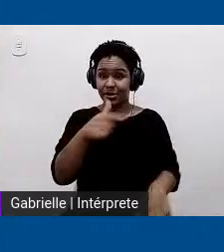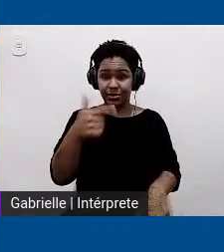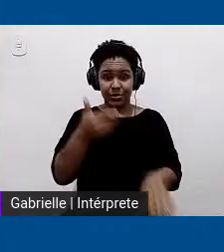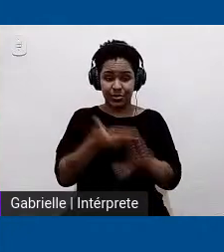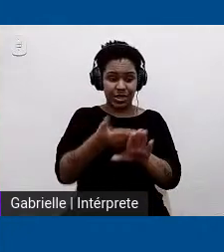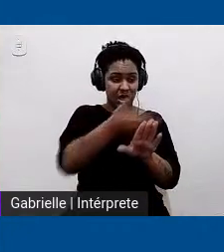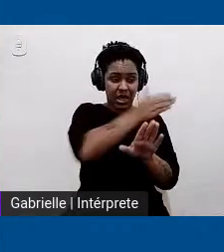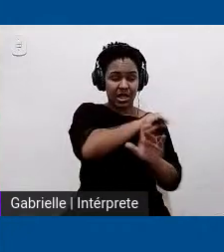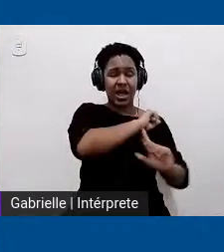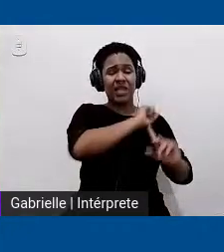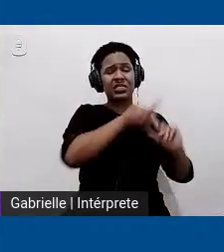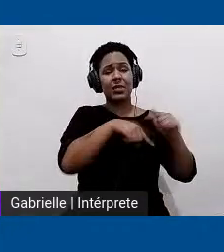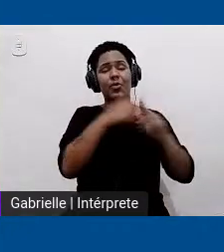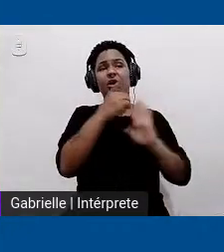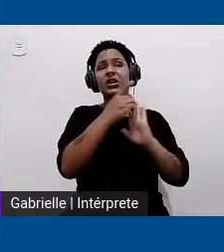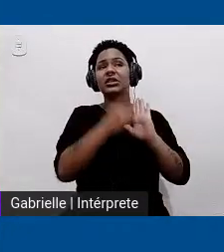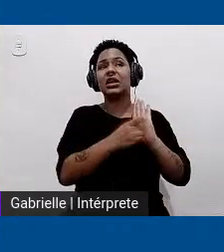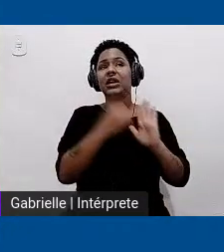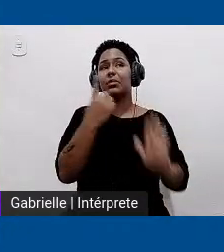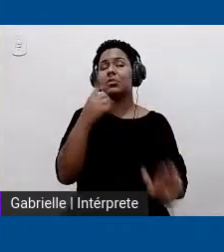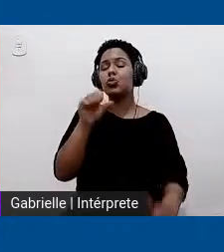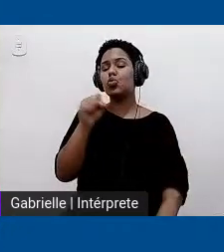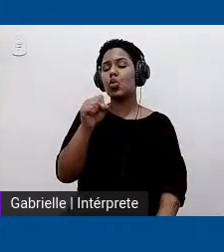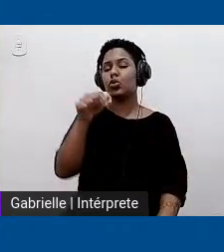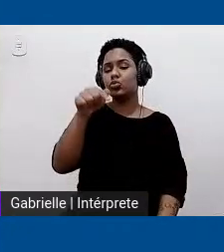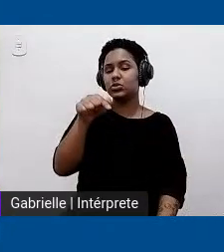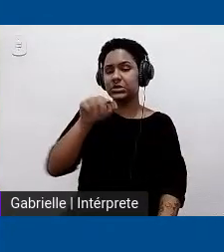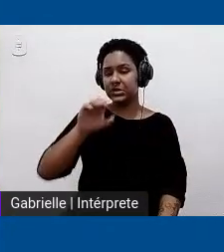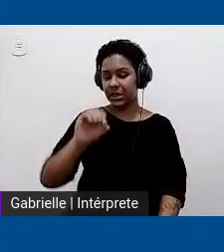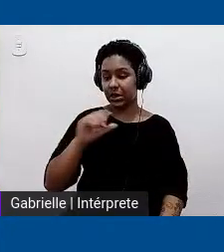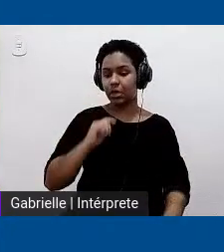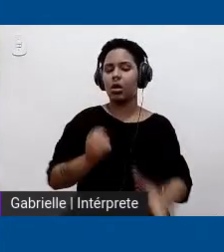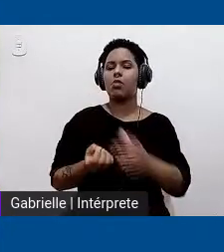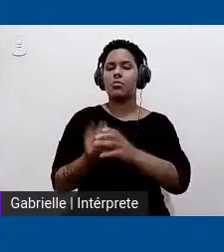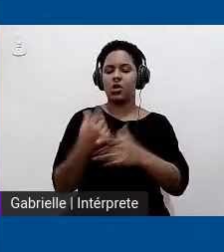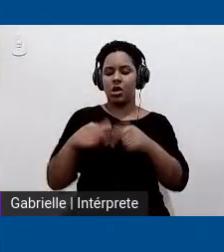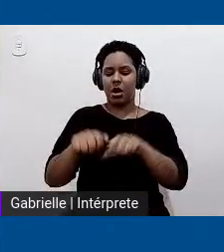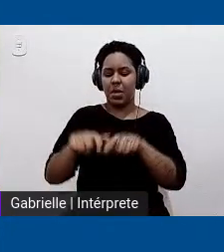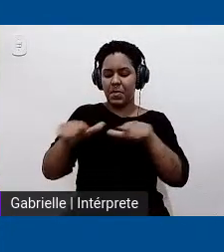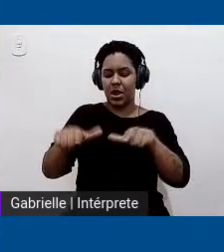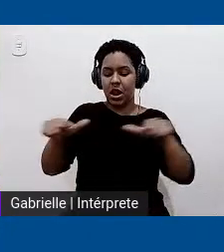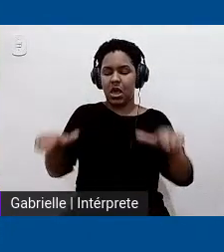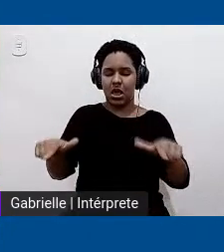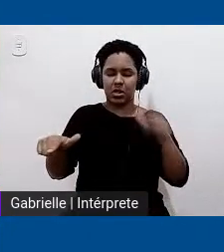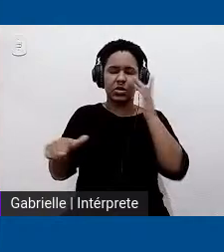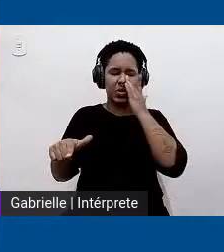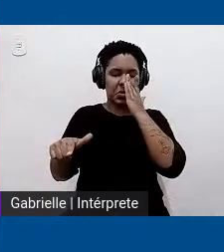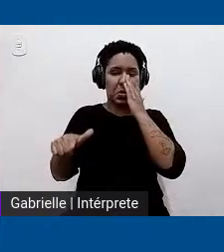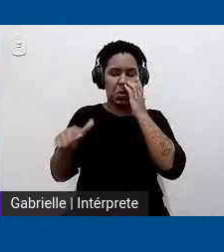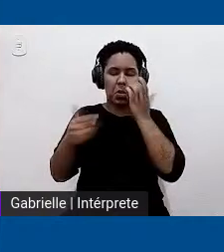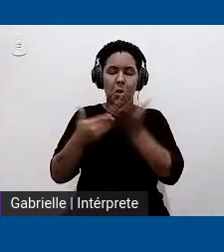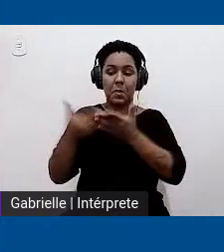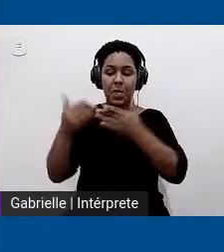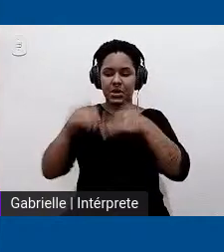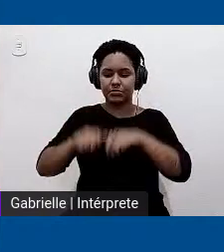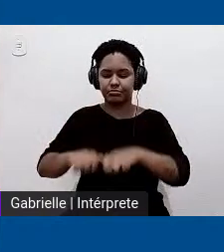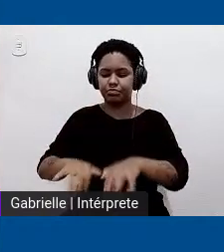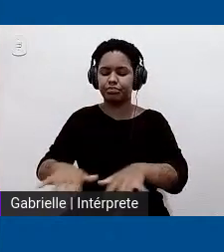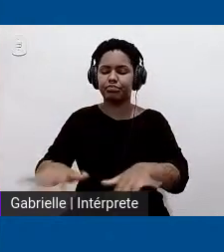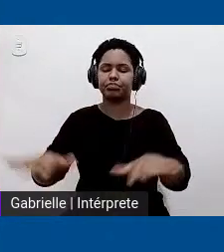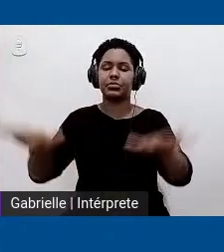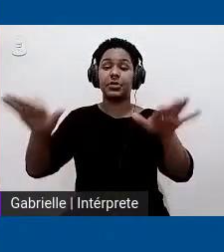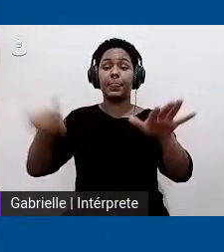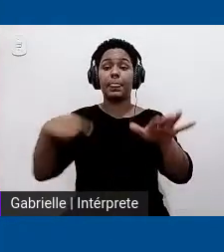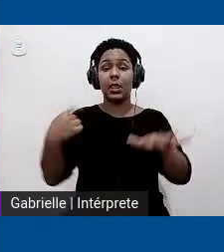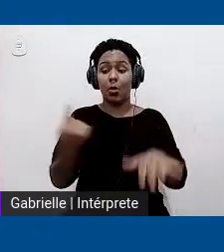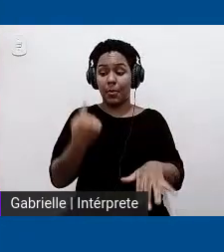ele vai surgir na década de 1870, né? Vai começar a ser difundido na década de 1870. Então, as primeiras fotos